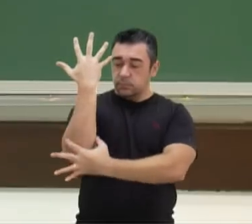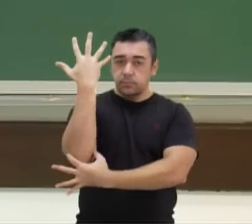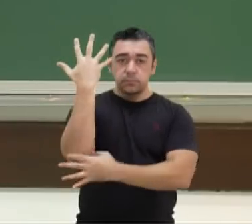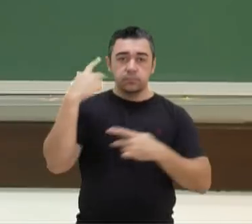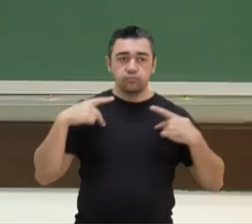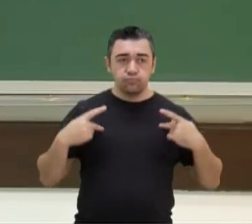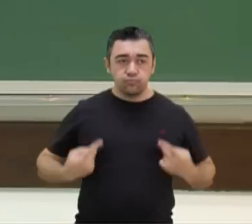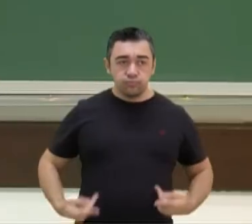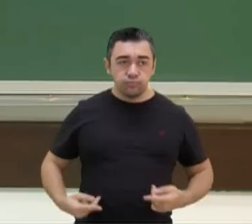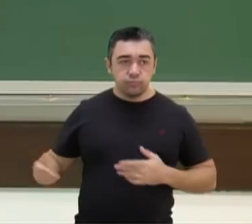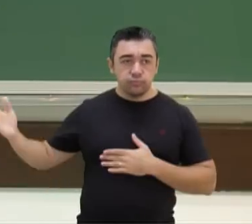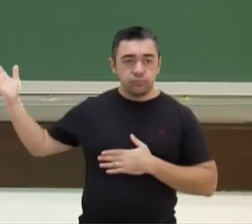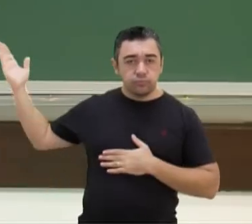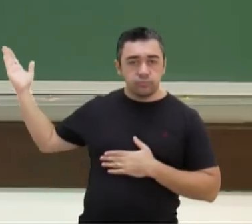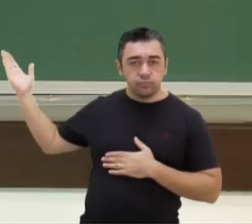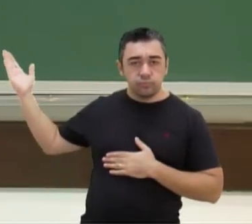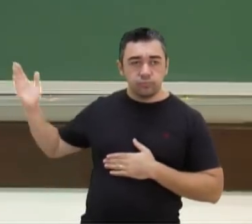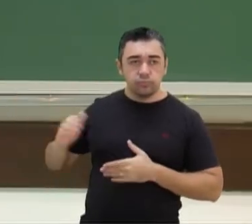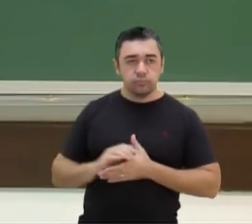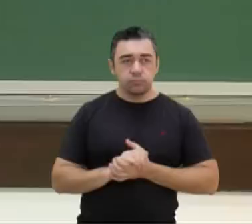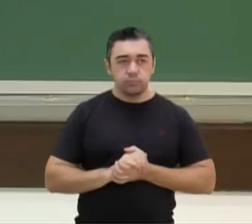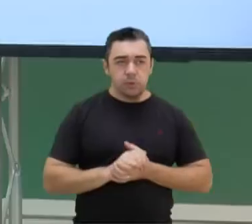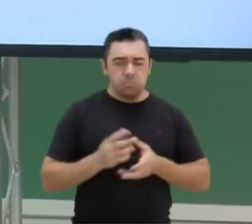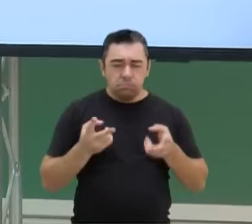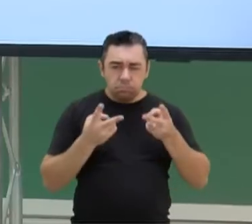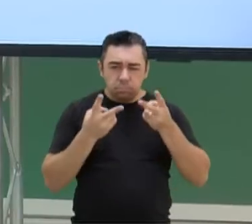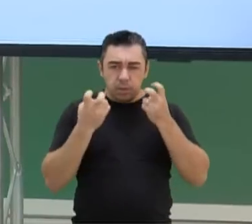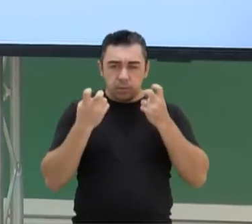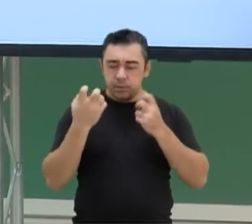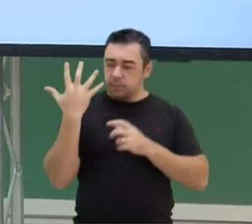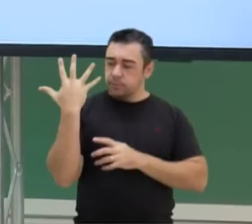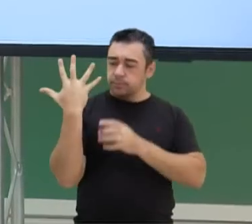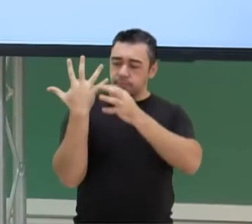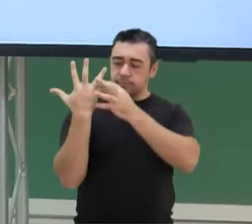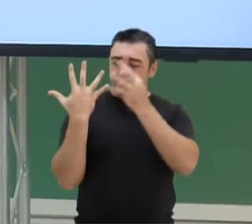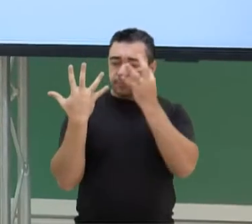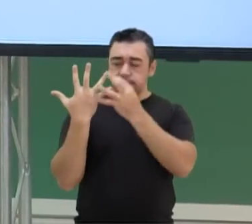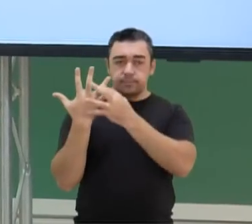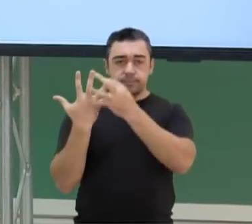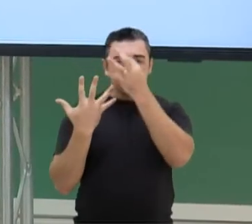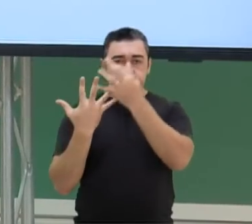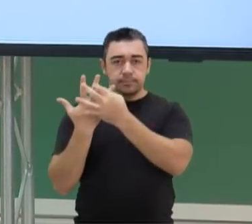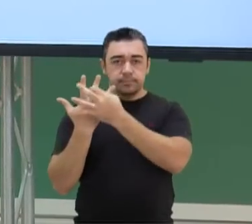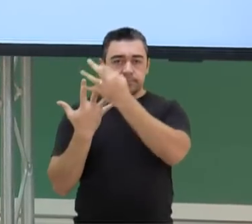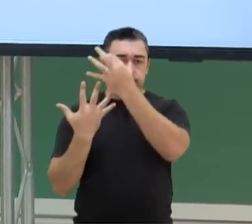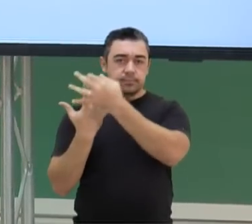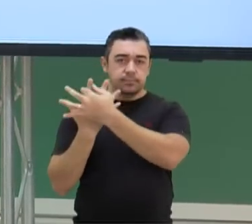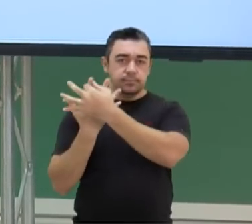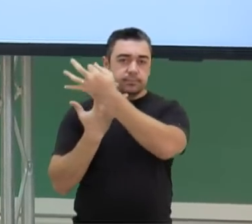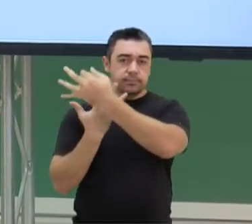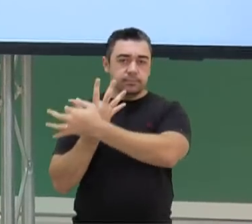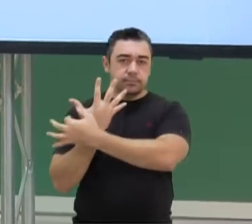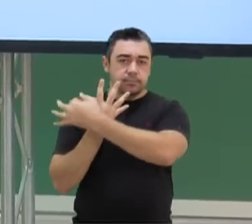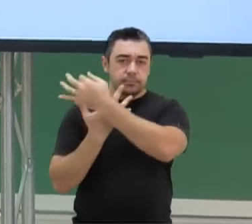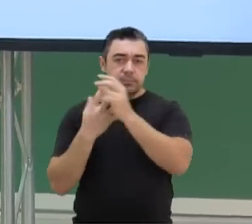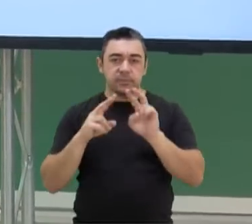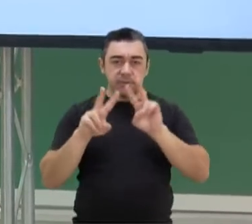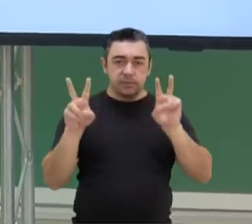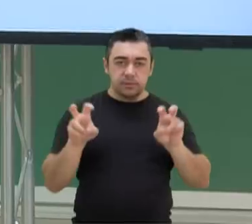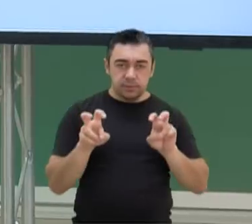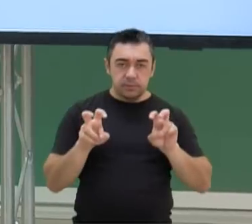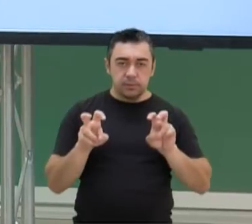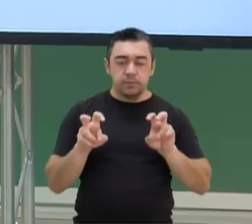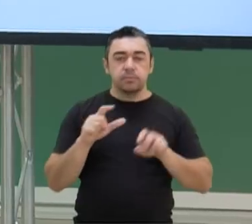humano. E cada galho aqui dessa árvore se abre com uma temática, com uma frase do livro